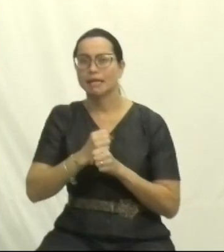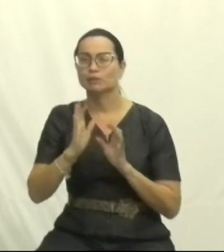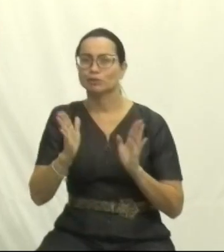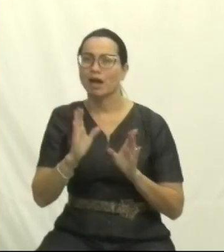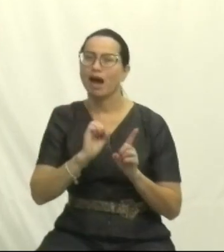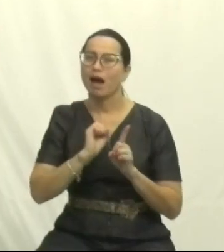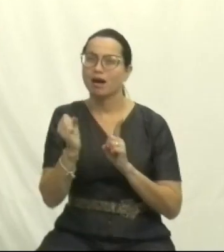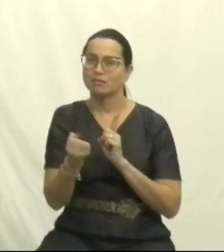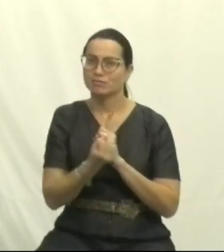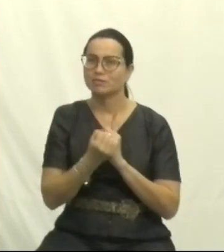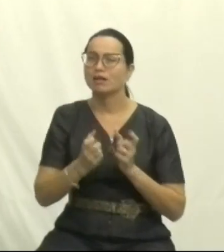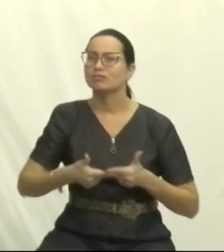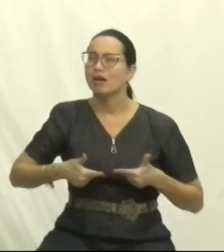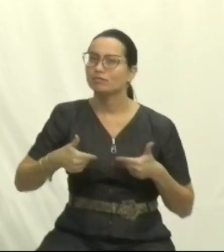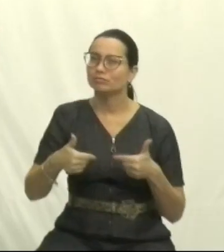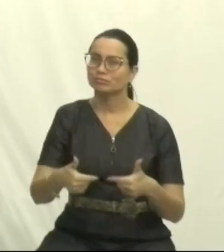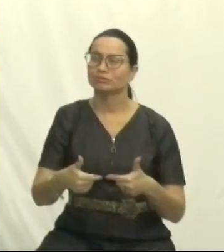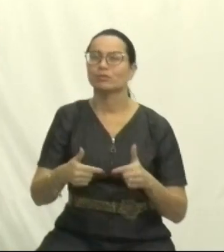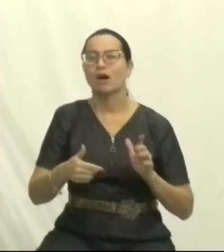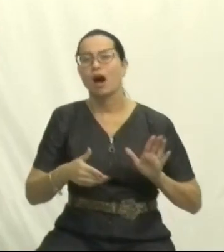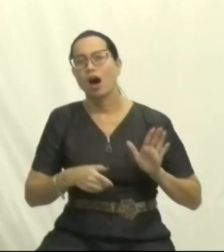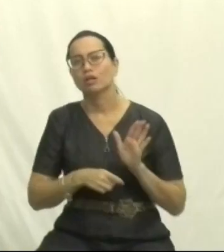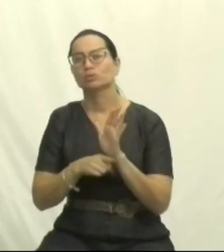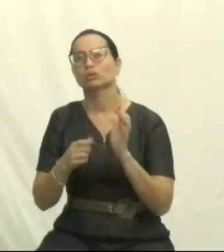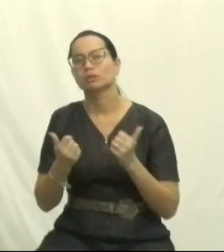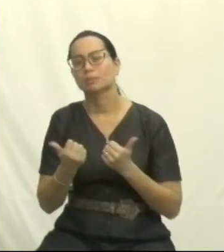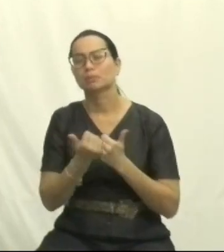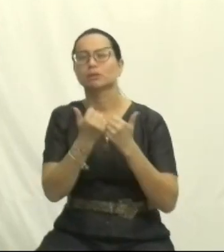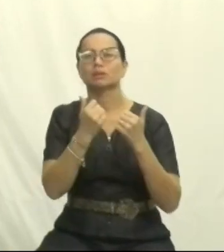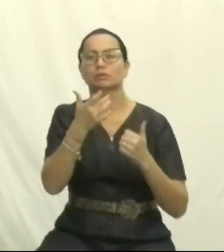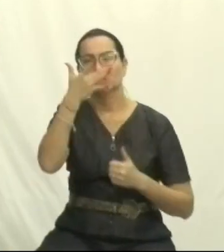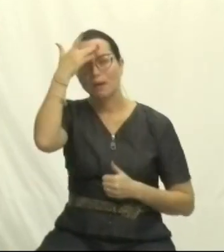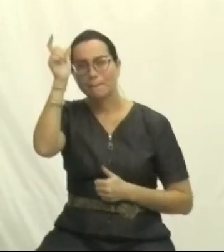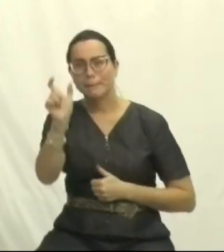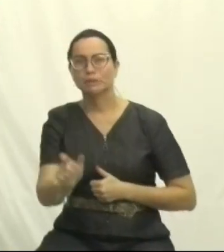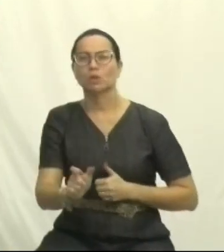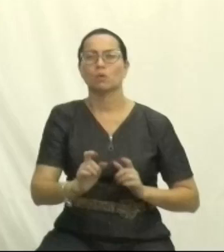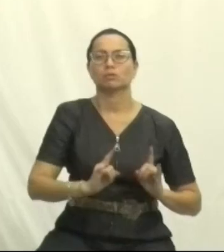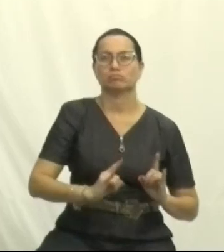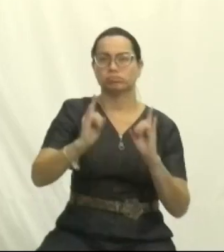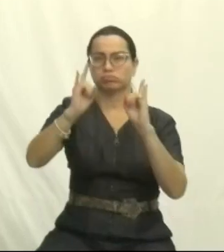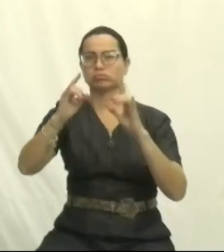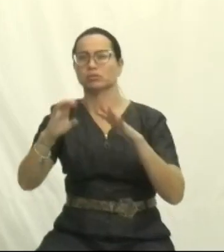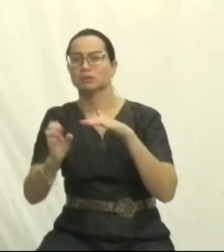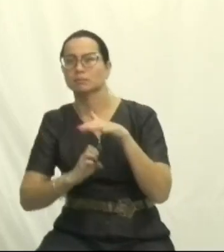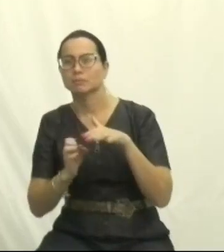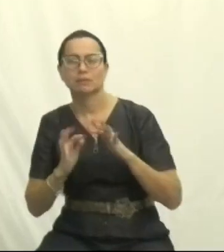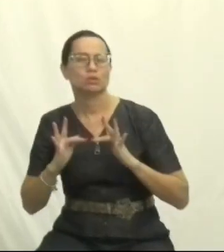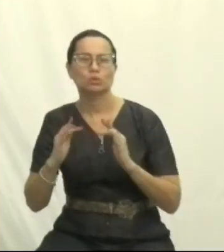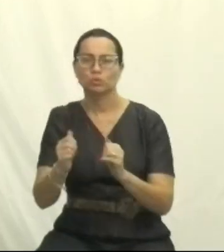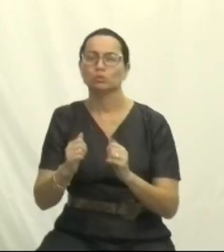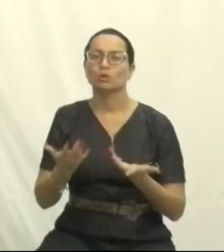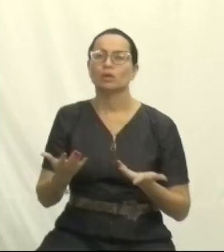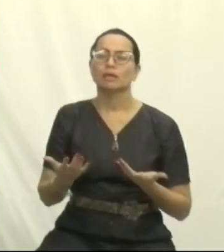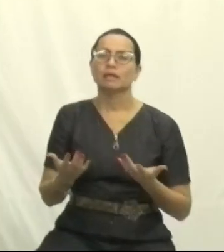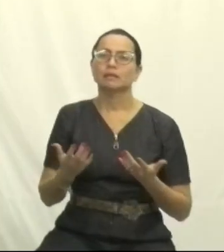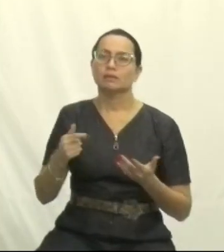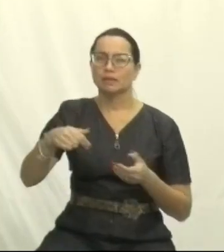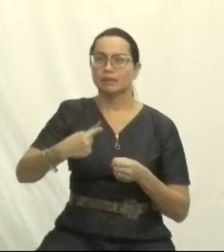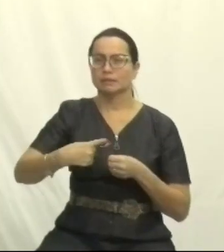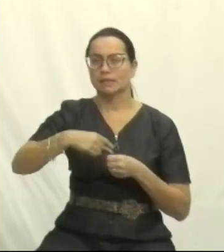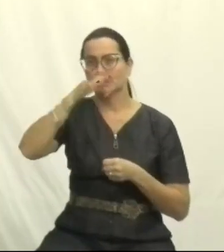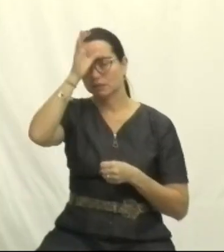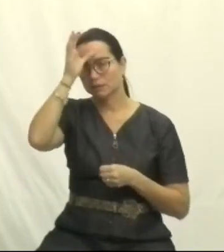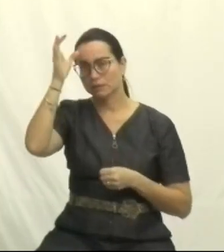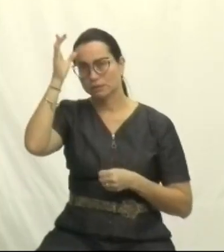sociedade catarinense, auxiliando as pessoas, o patrimônio e o meio ambiente. E aqui na cidade de Criciúma estamos há 50 anos também colaborando com todos